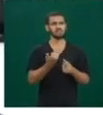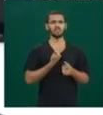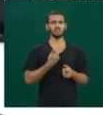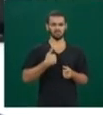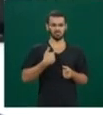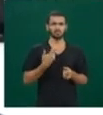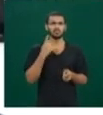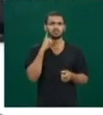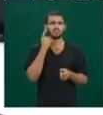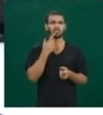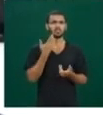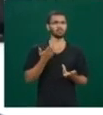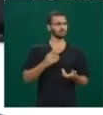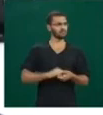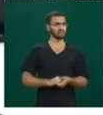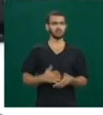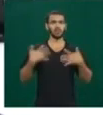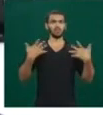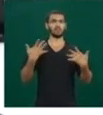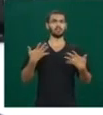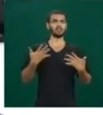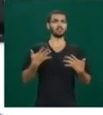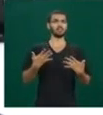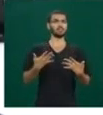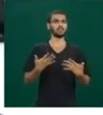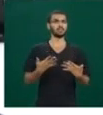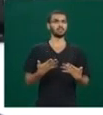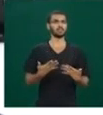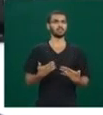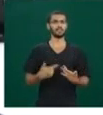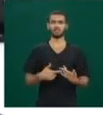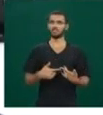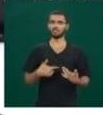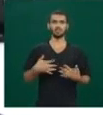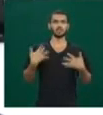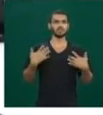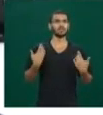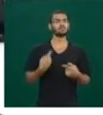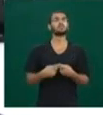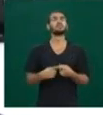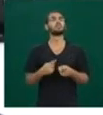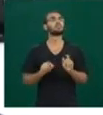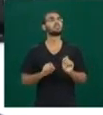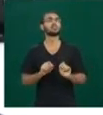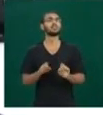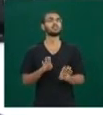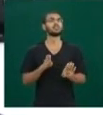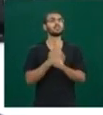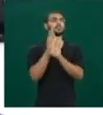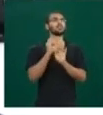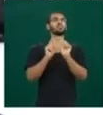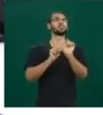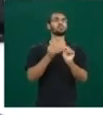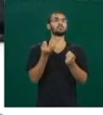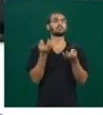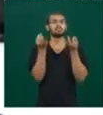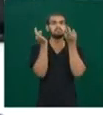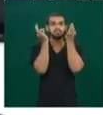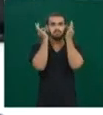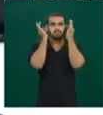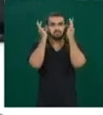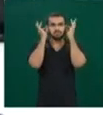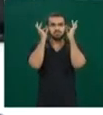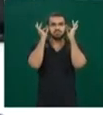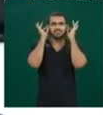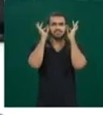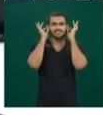assim, para mim foi um susto muito grande. E, tipo assim, eu fiquei mais assustada ainda quando, né, eu fiquei sabendo que o fone de ouvido, ele tava